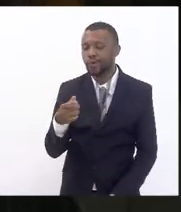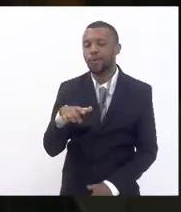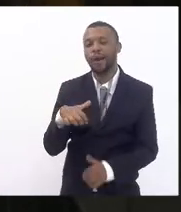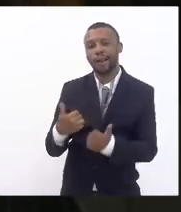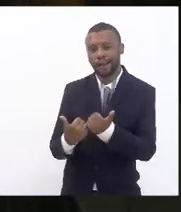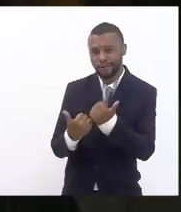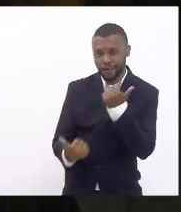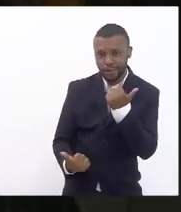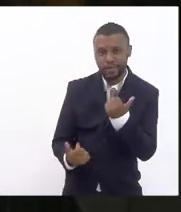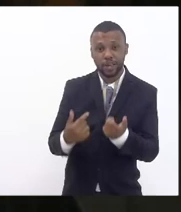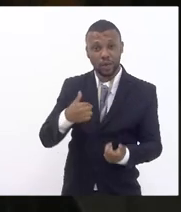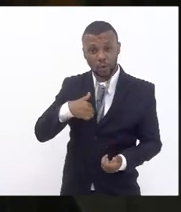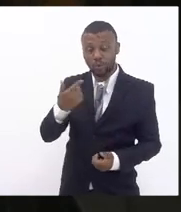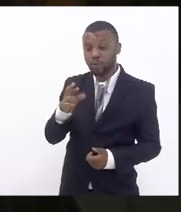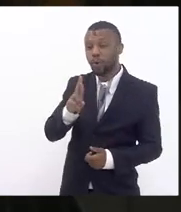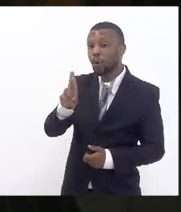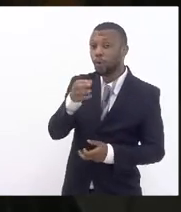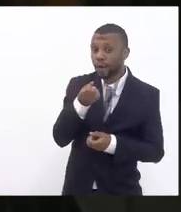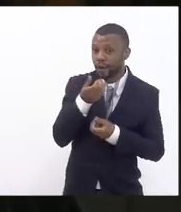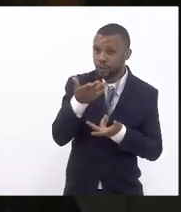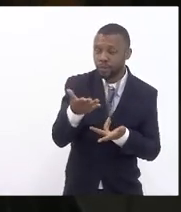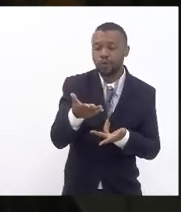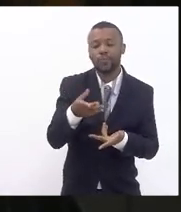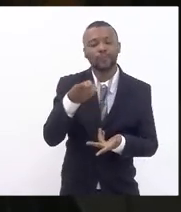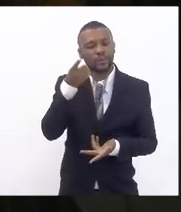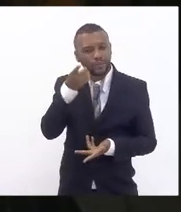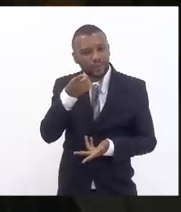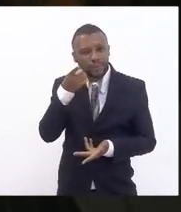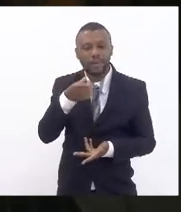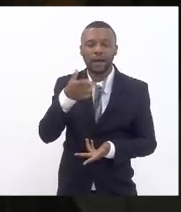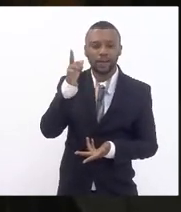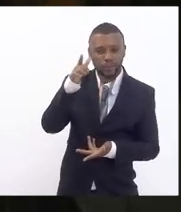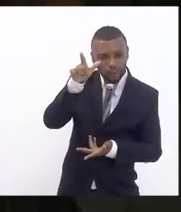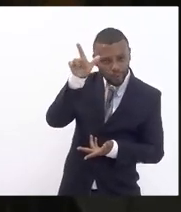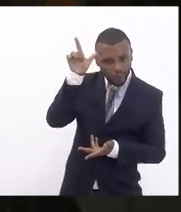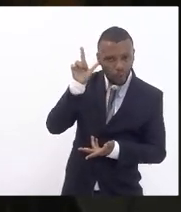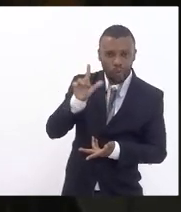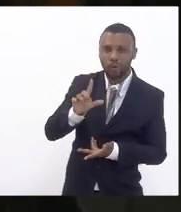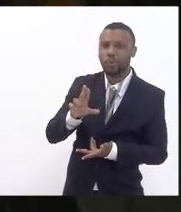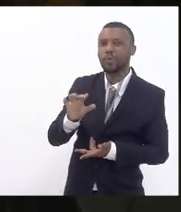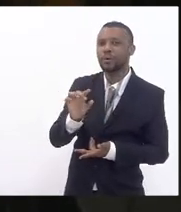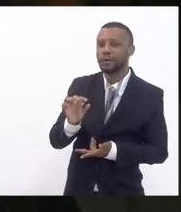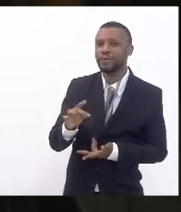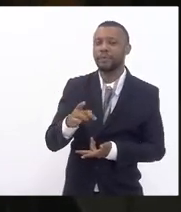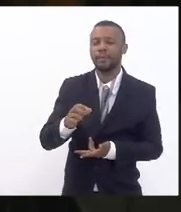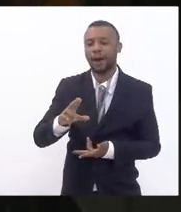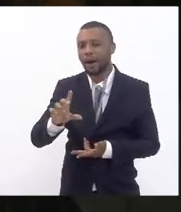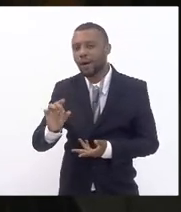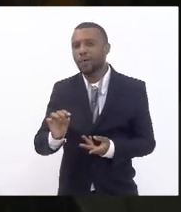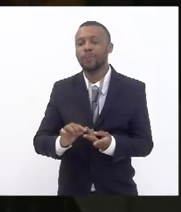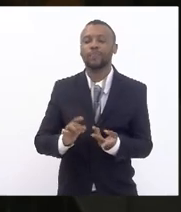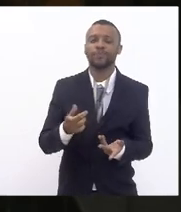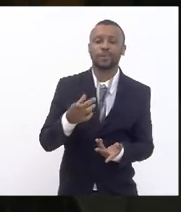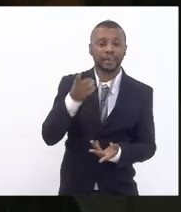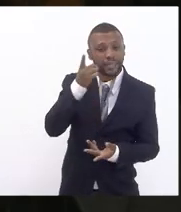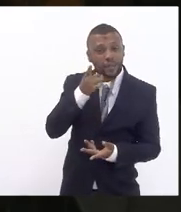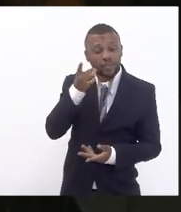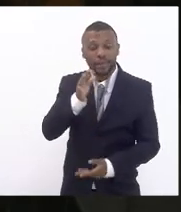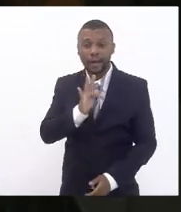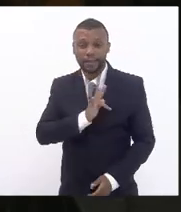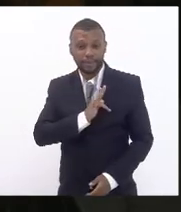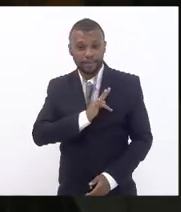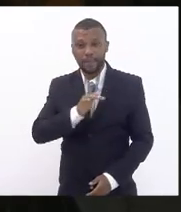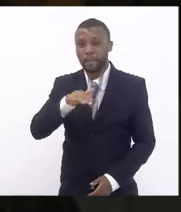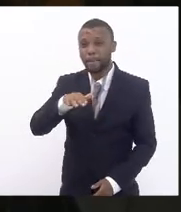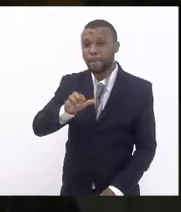aqui. E, além disso, deputado Luiz Paulo, deputada Marta Rocha, deputada enfermeira Rejane, deputado Dionísio Lins, uma comissão, uma CPI